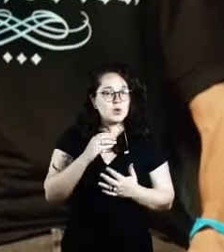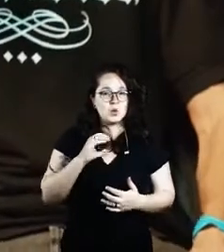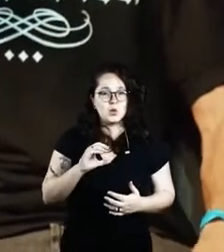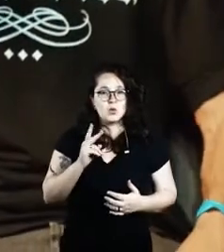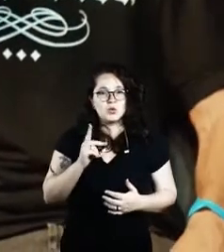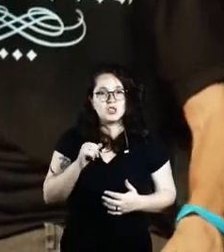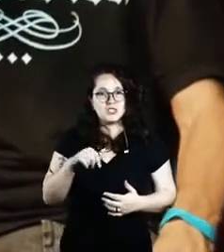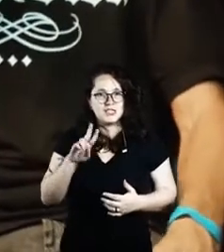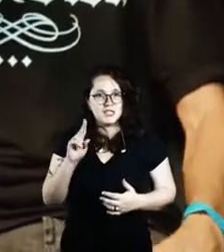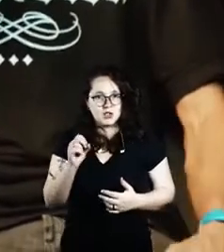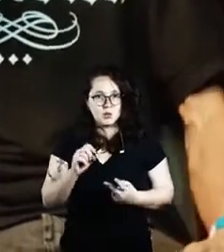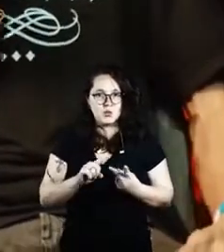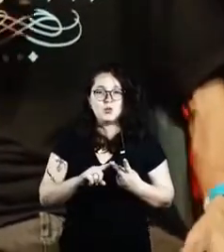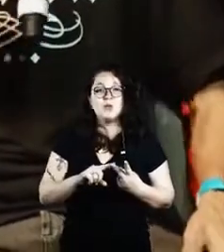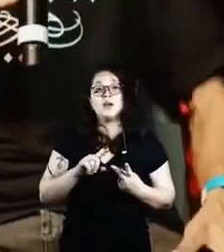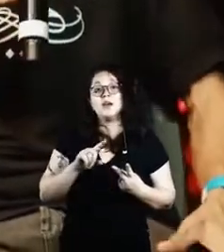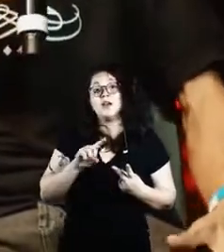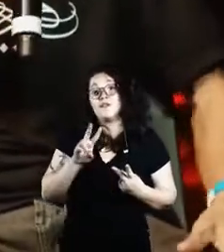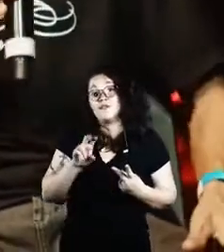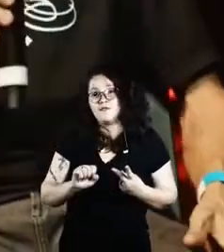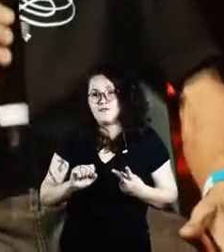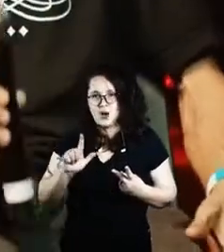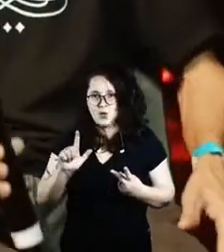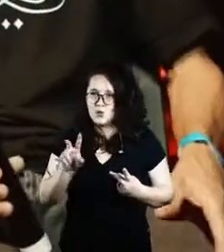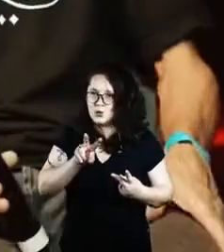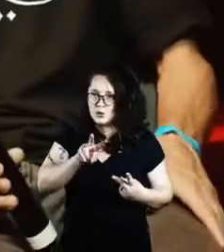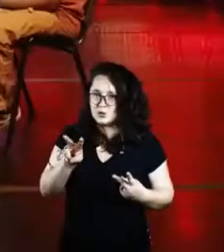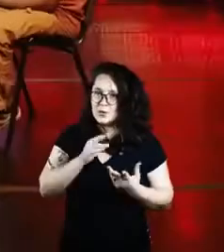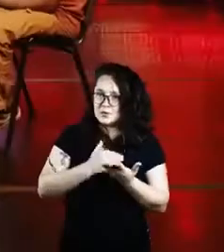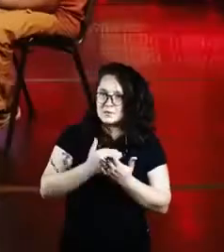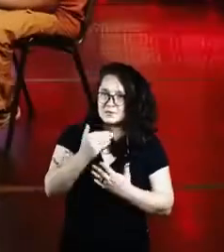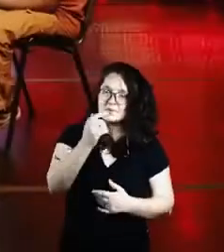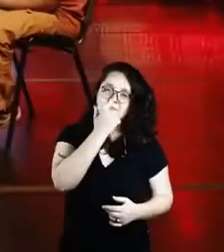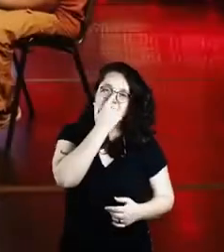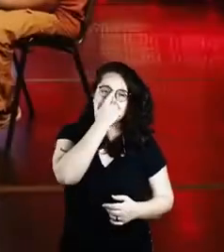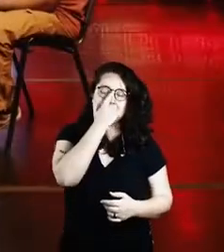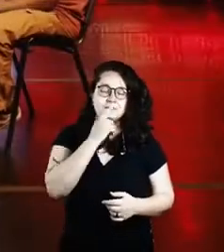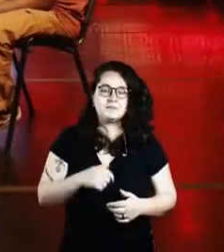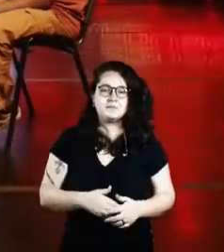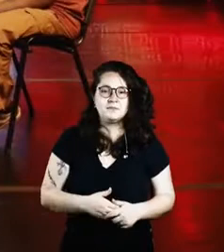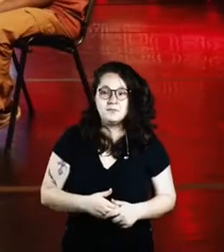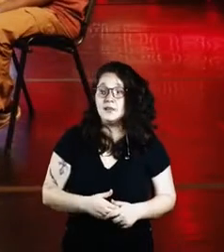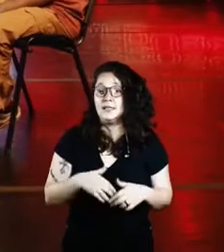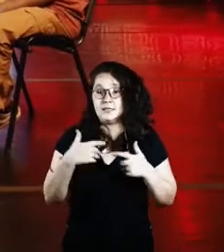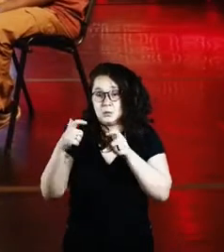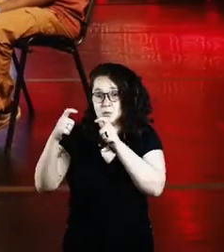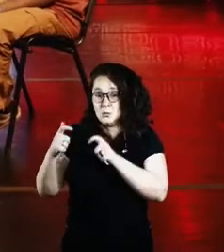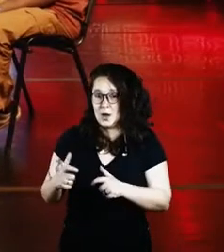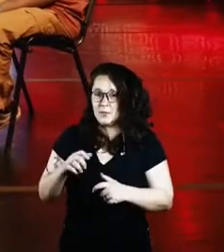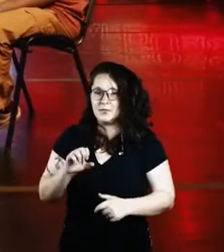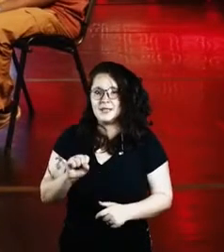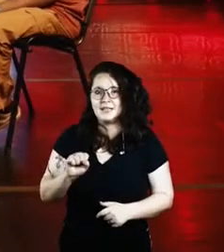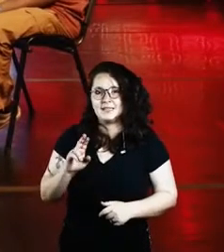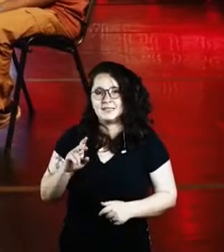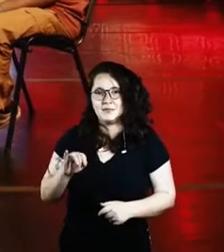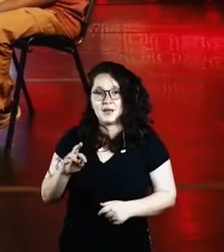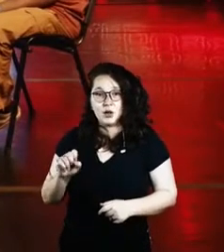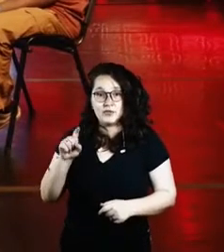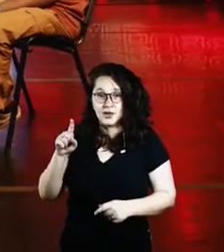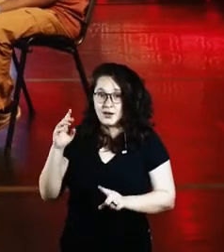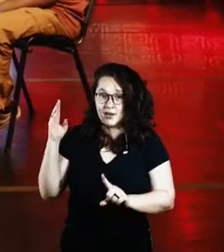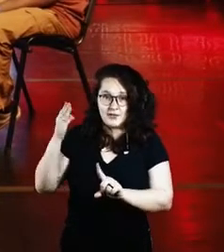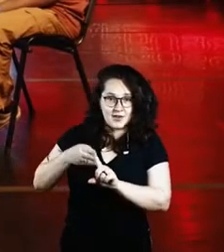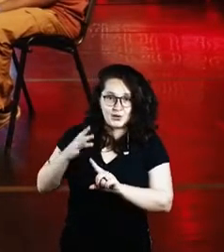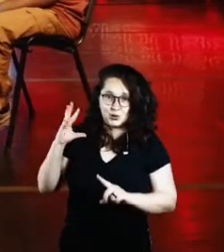o Val. Chiquinho e o Val. Ô, Carlos, Somebody Love é referência. em